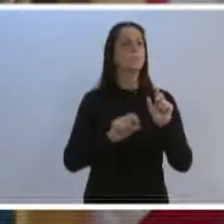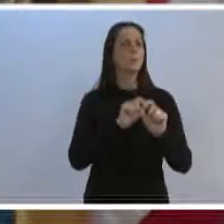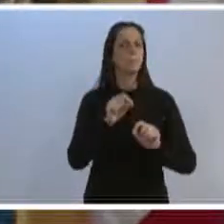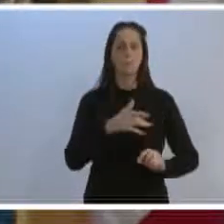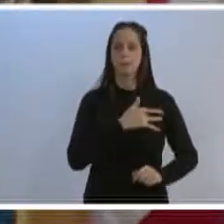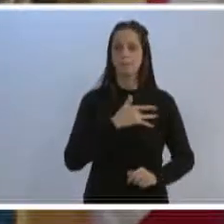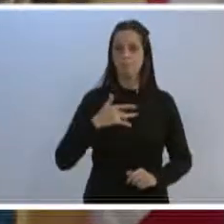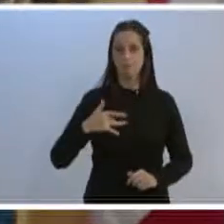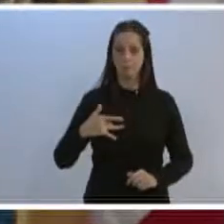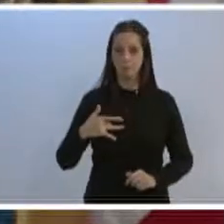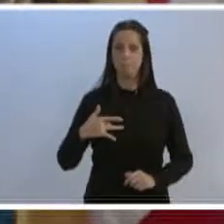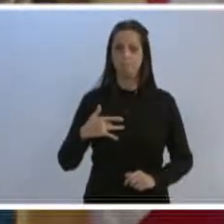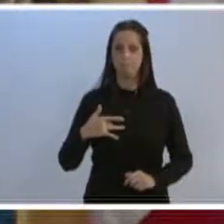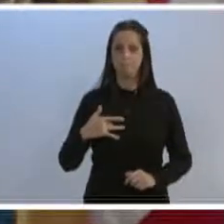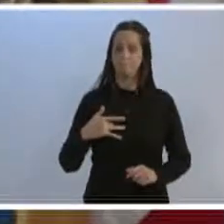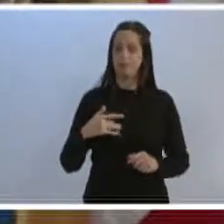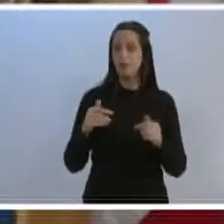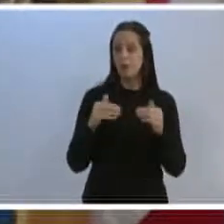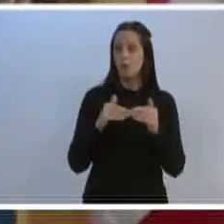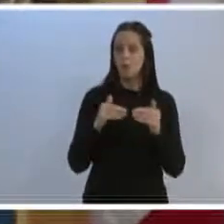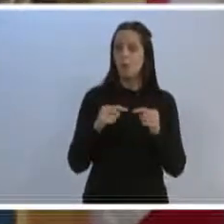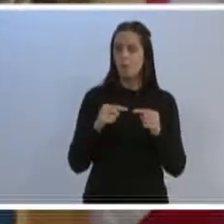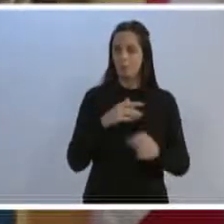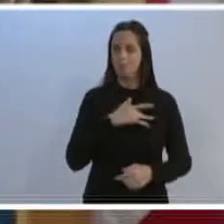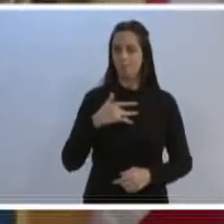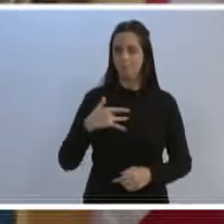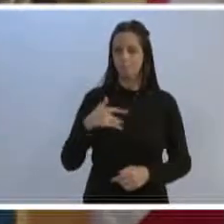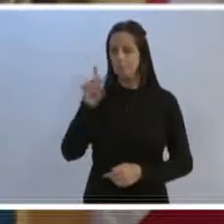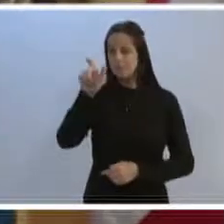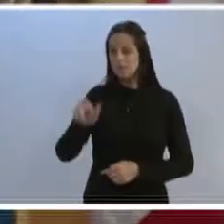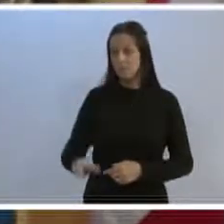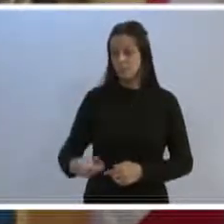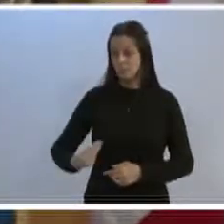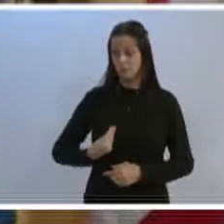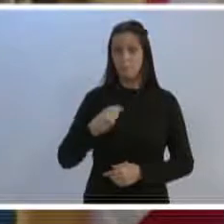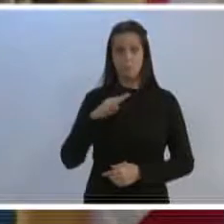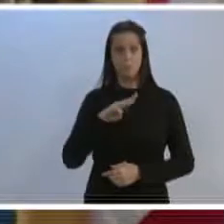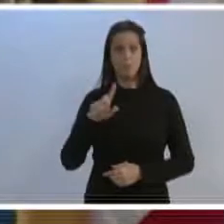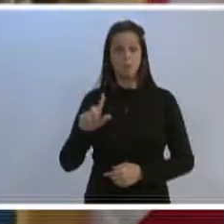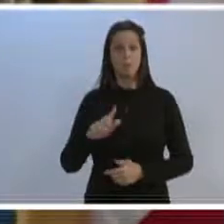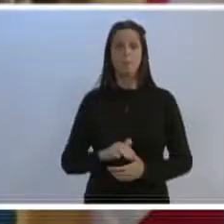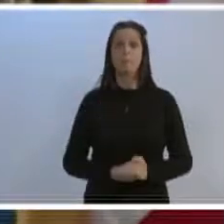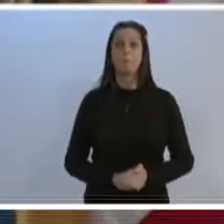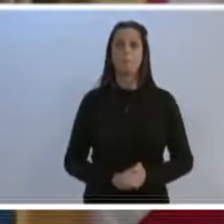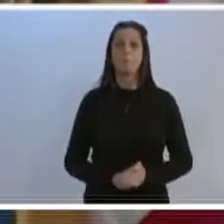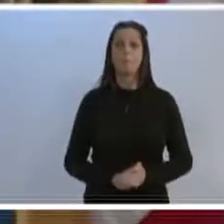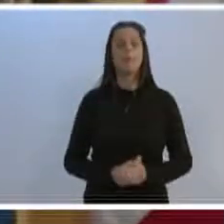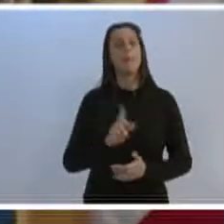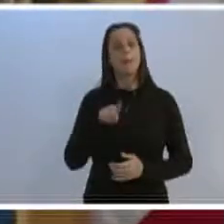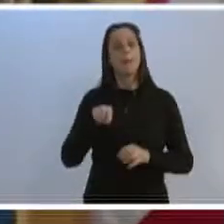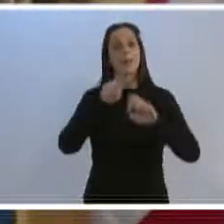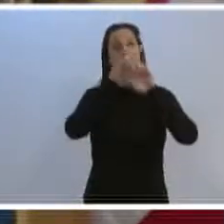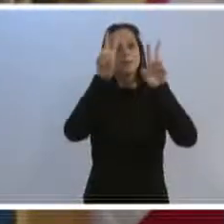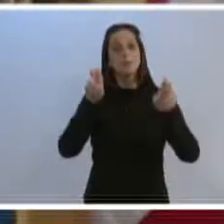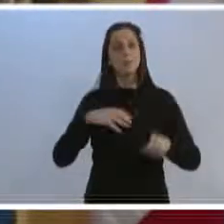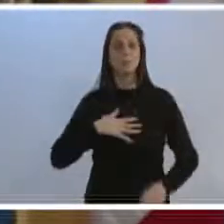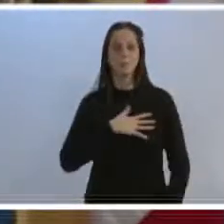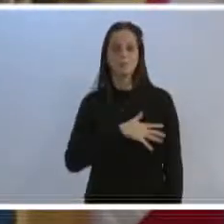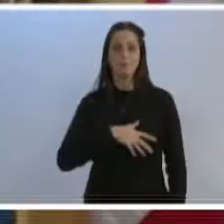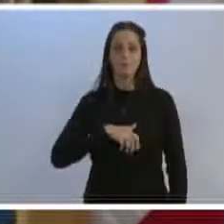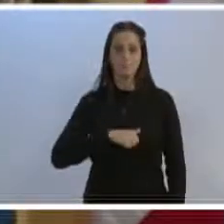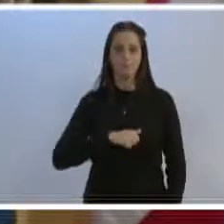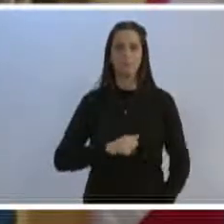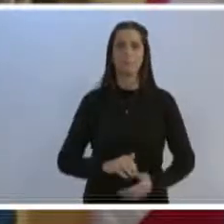tem a ver com a saúde das pessoas aqui da nossa cidade que é em relação ao samu